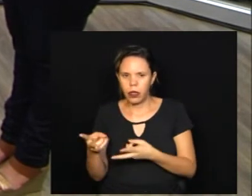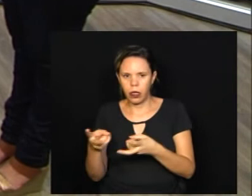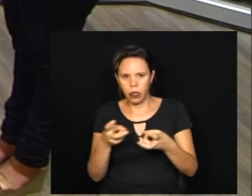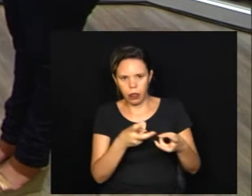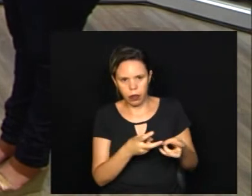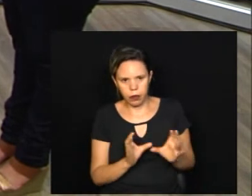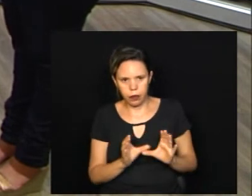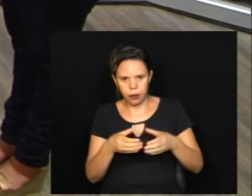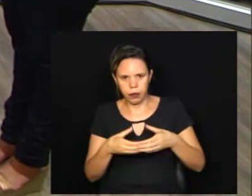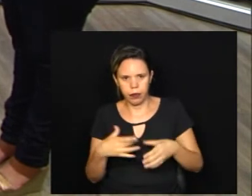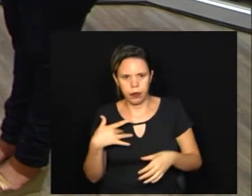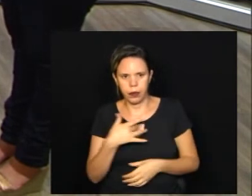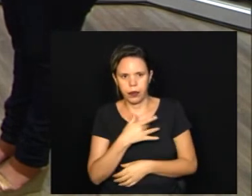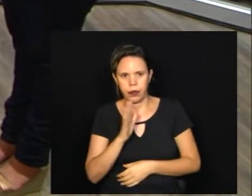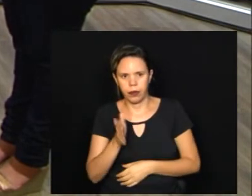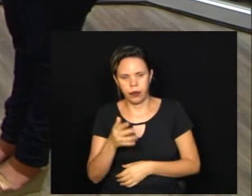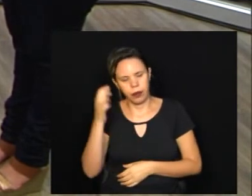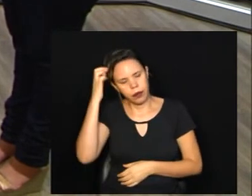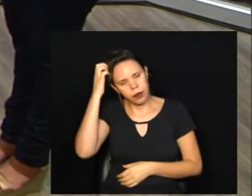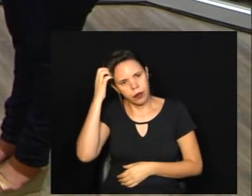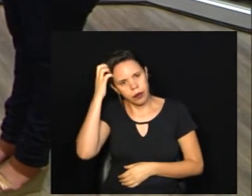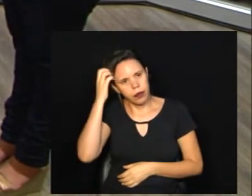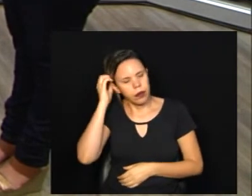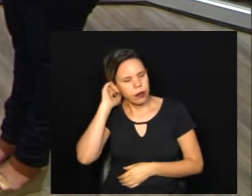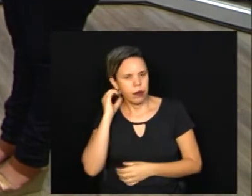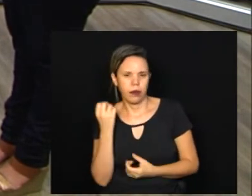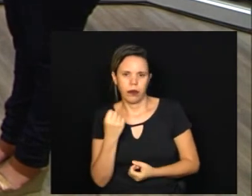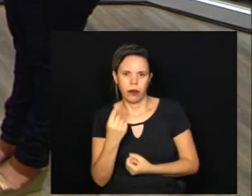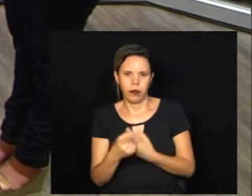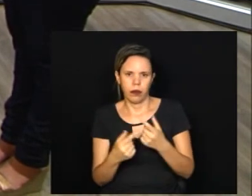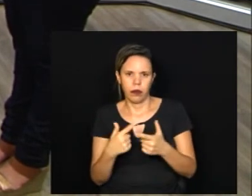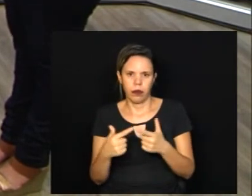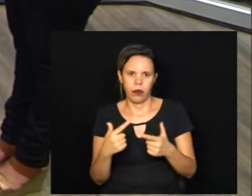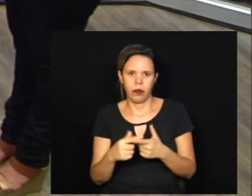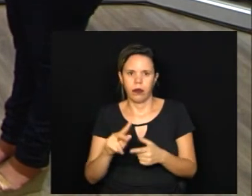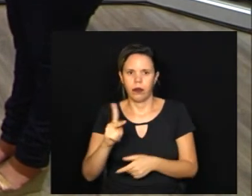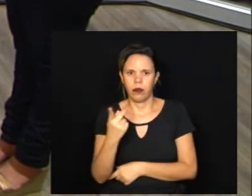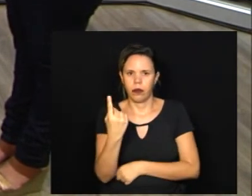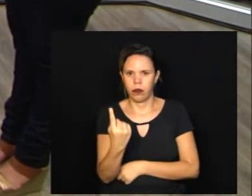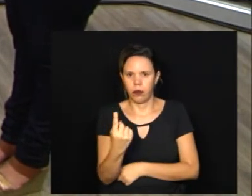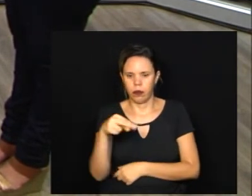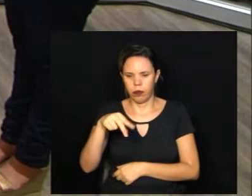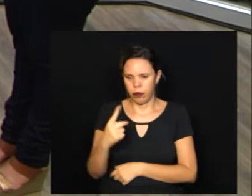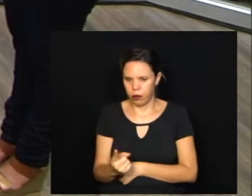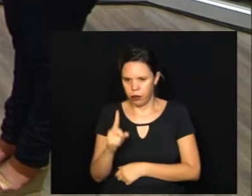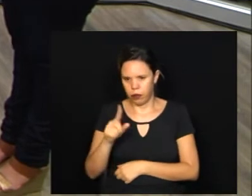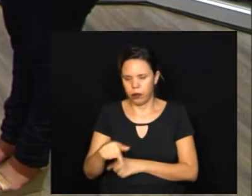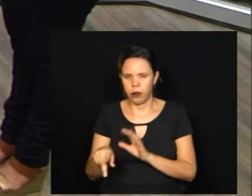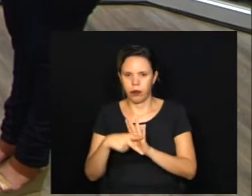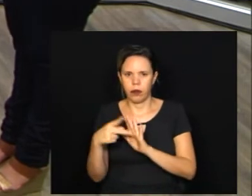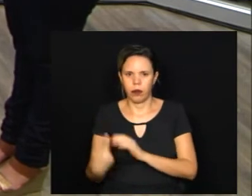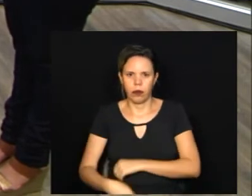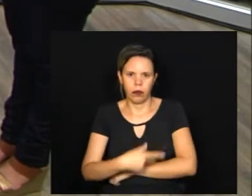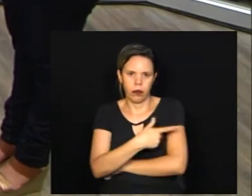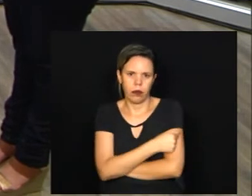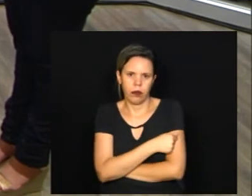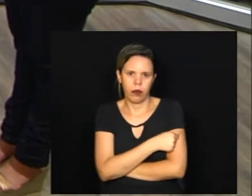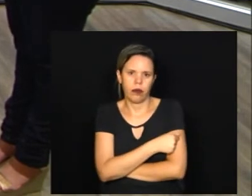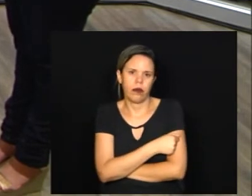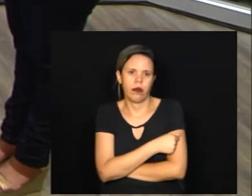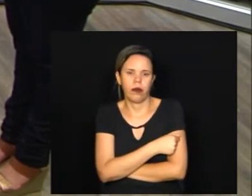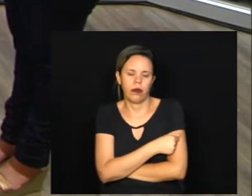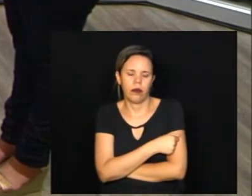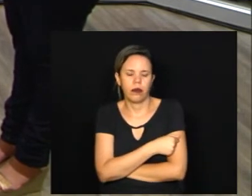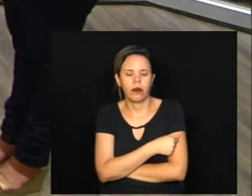equipe de saúde já está recebendo casos de H1N1, que é inclusive a questão da vacinação contra a